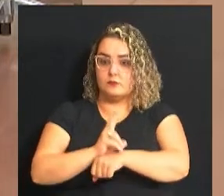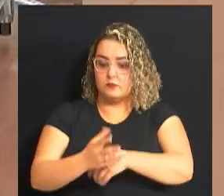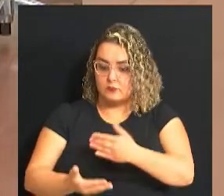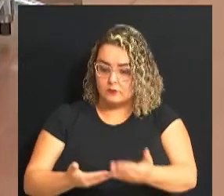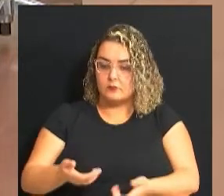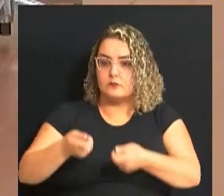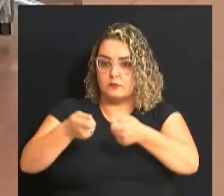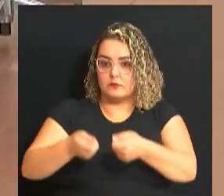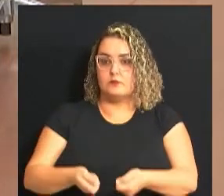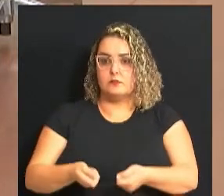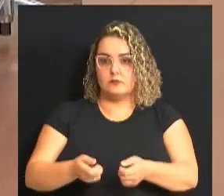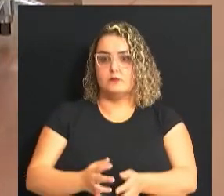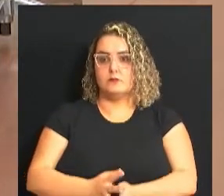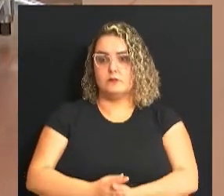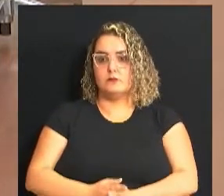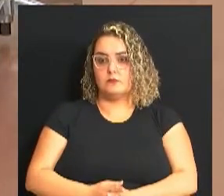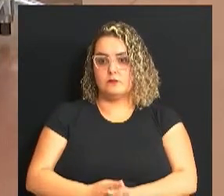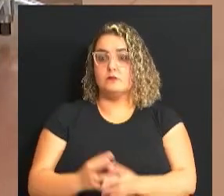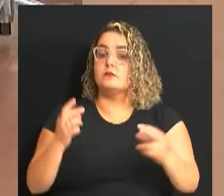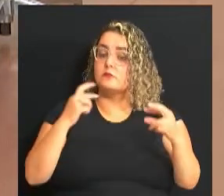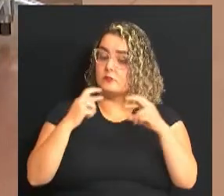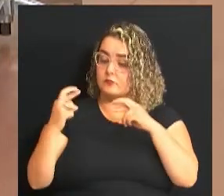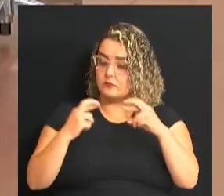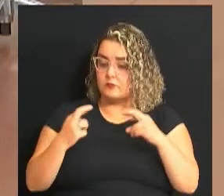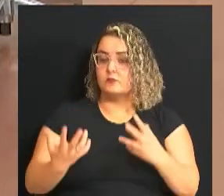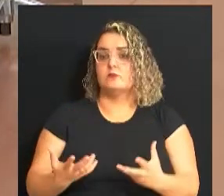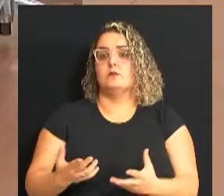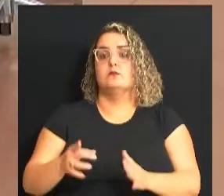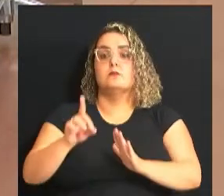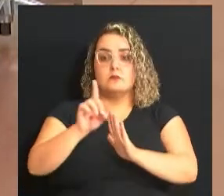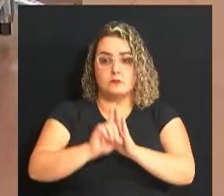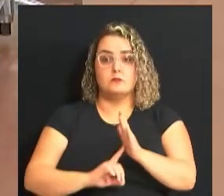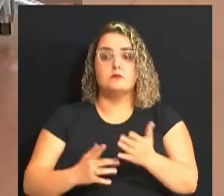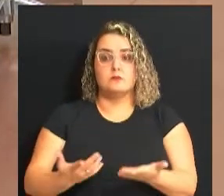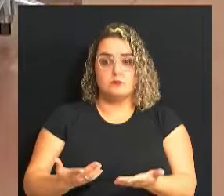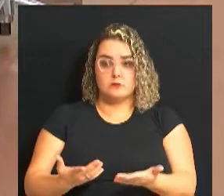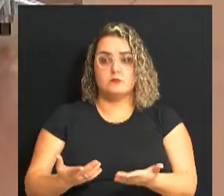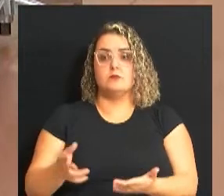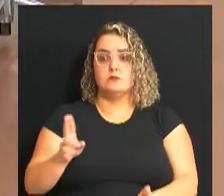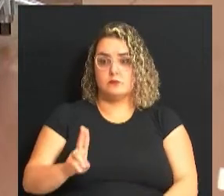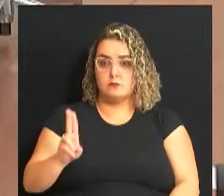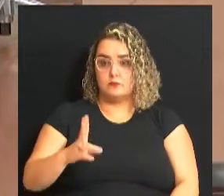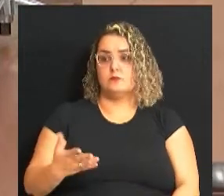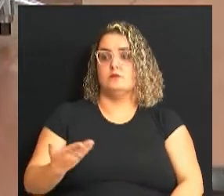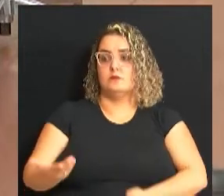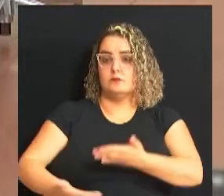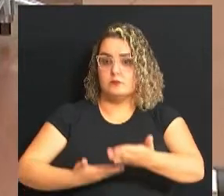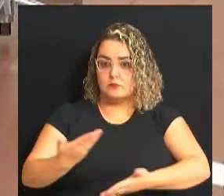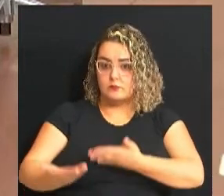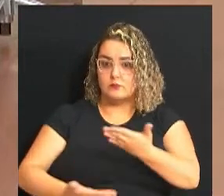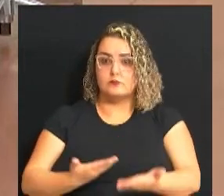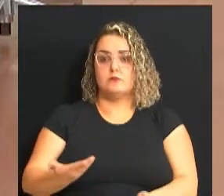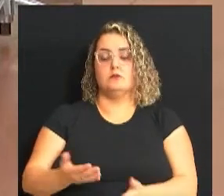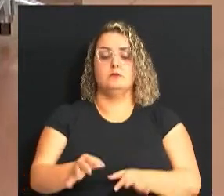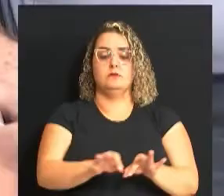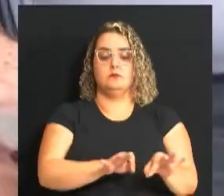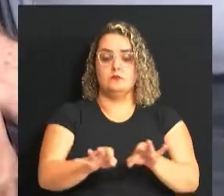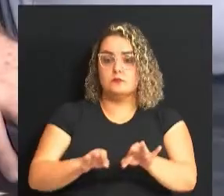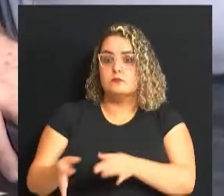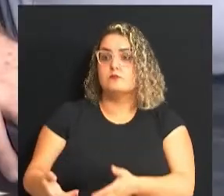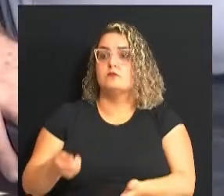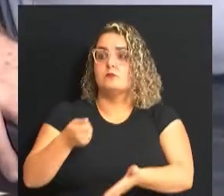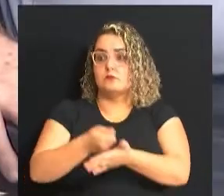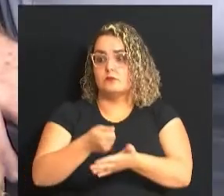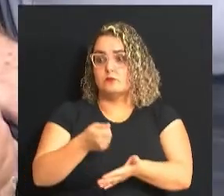e pela fiscalização e pelo direito, pela implementação de serviços e de projetos que